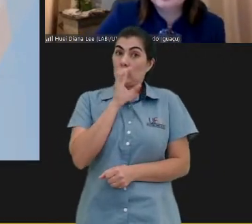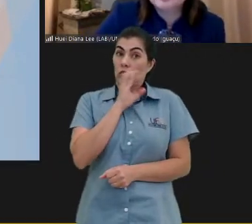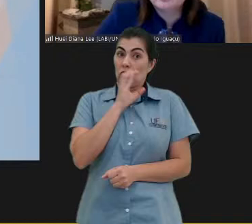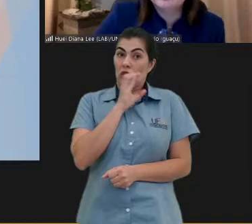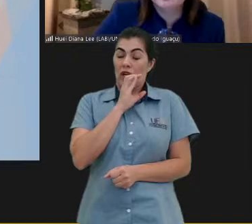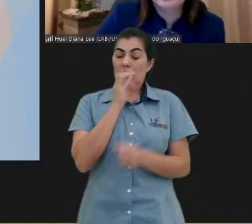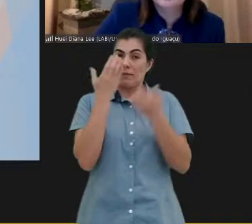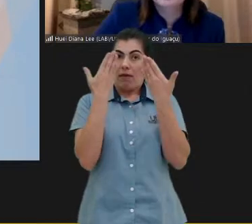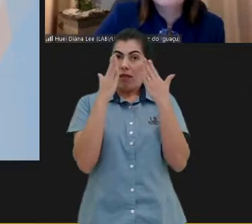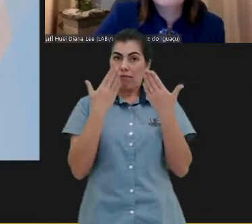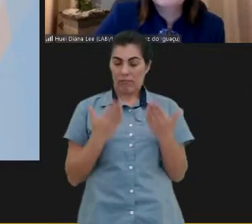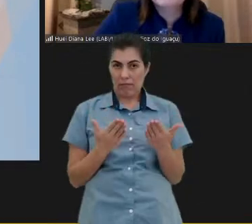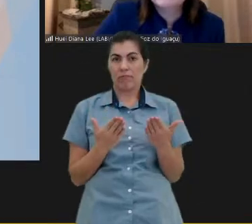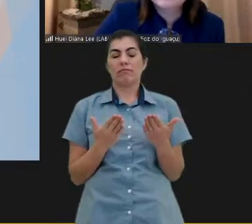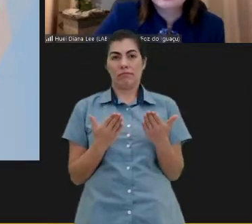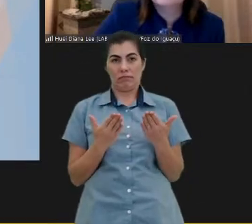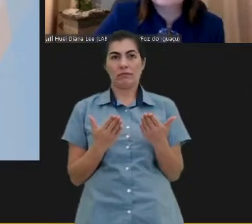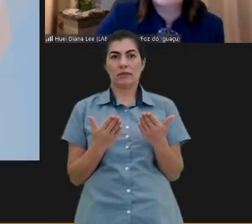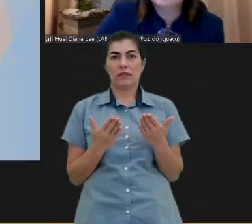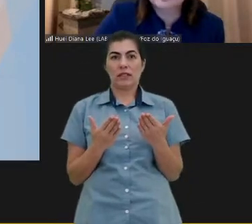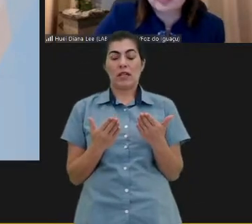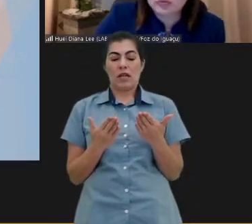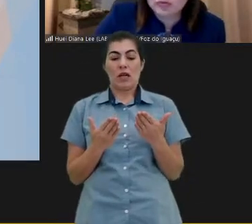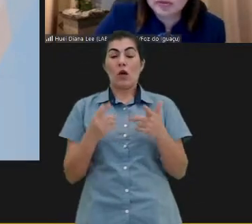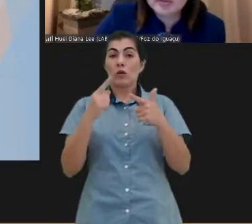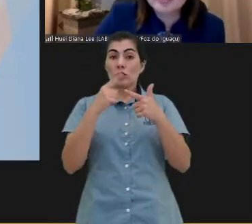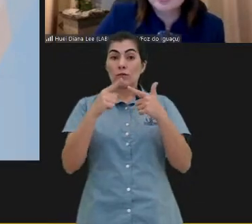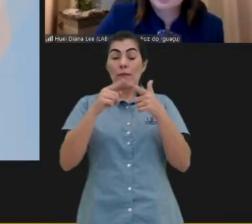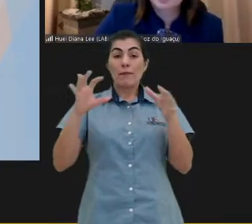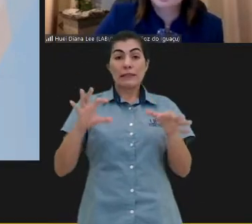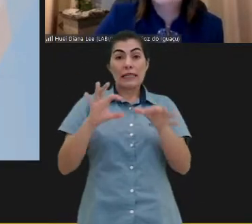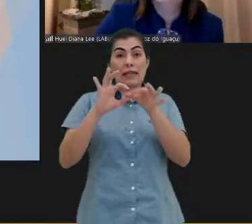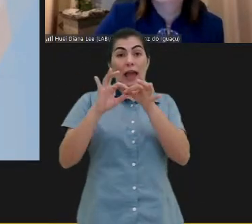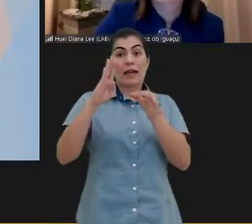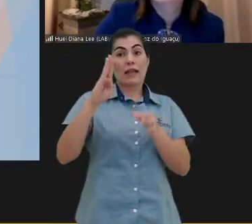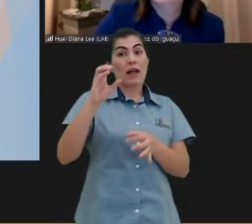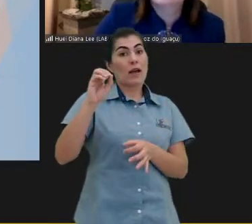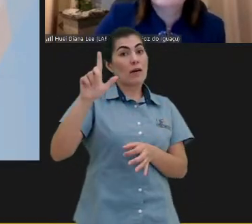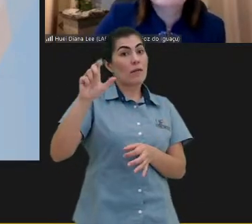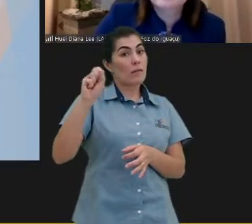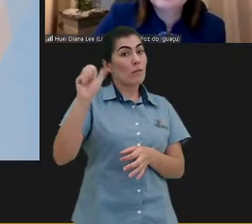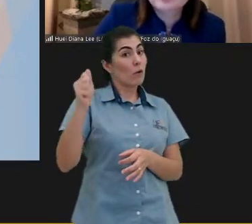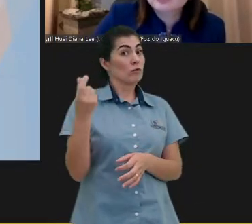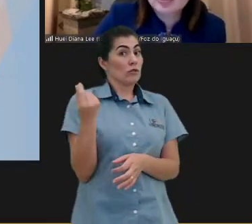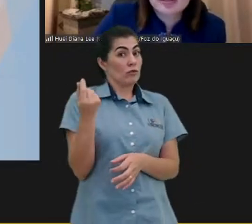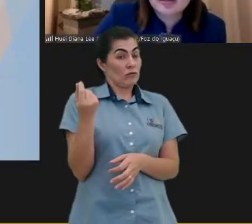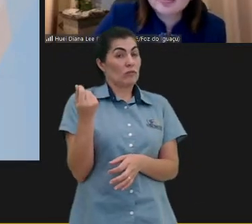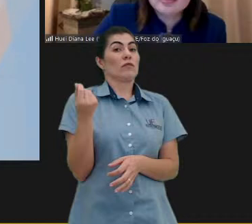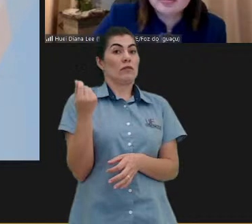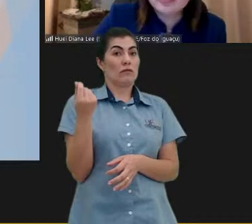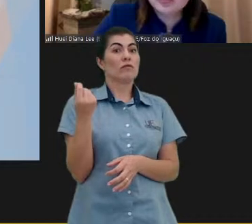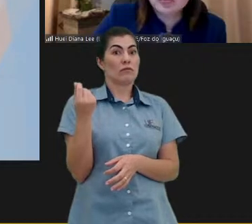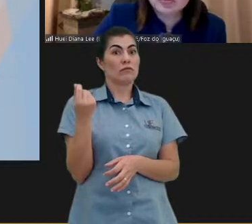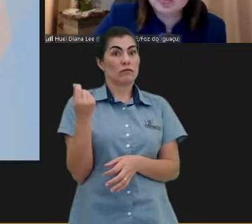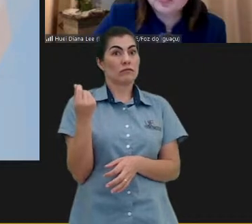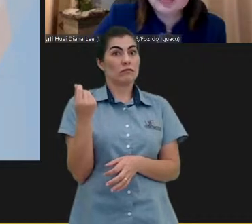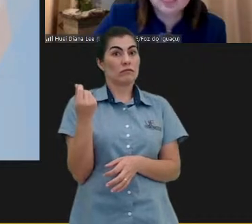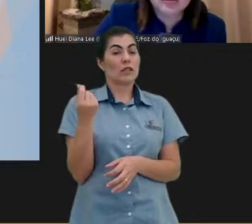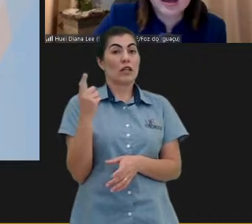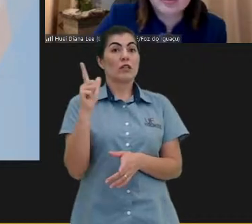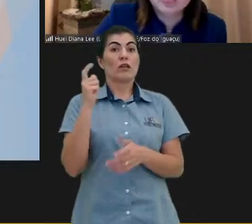análise. Por exemplo, os problemas ligados à bolsa de valores ou a verificação de ataques em